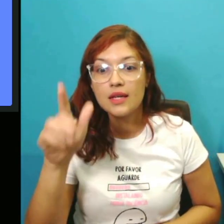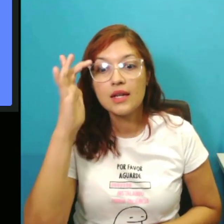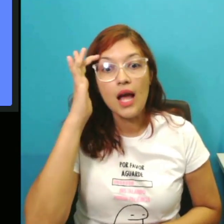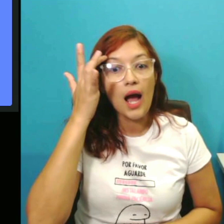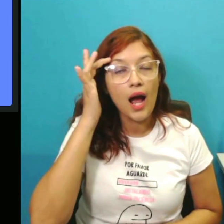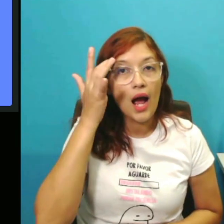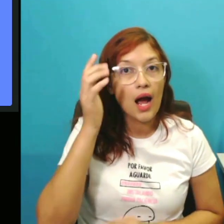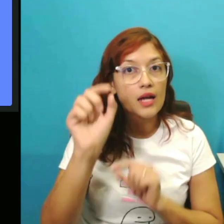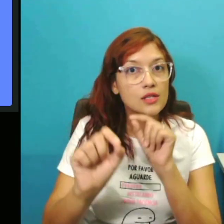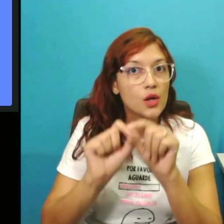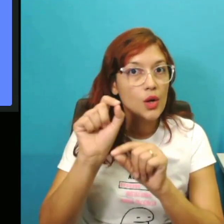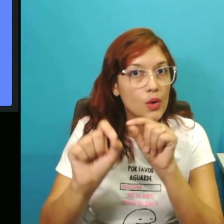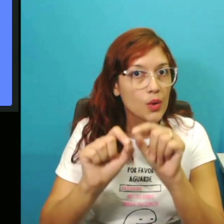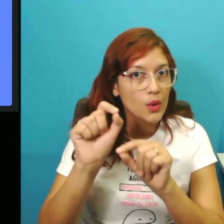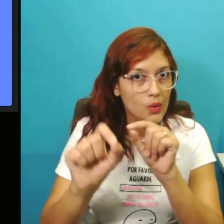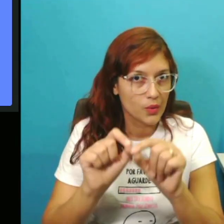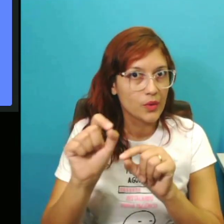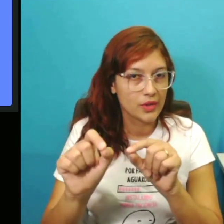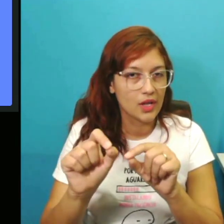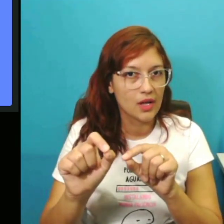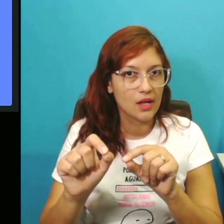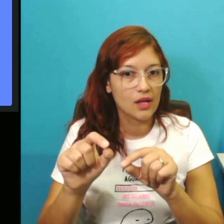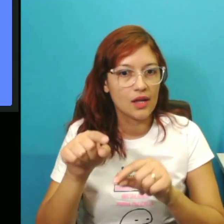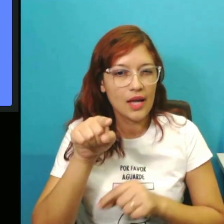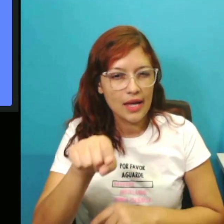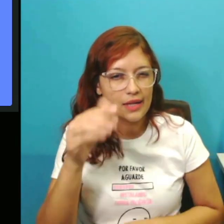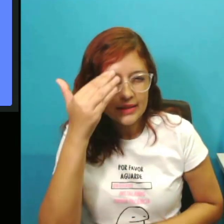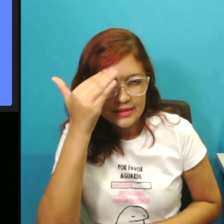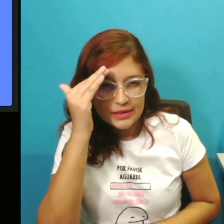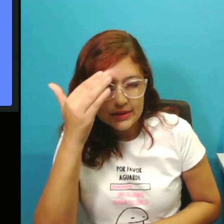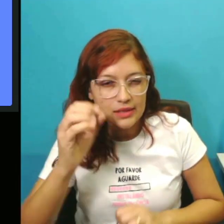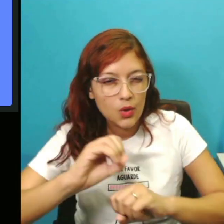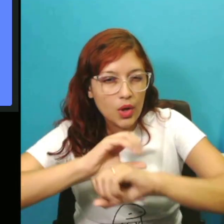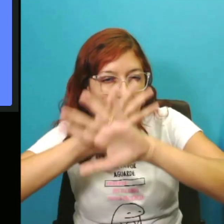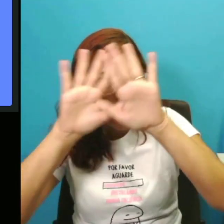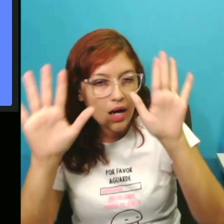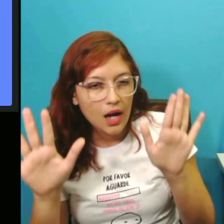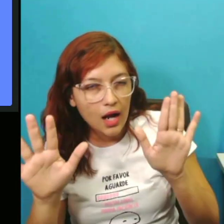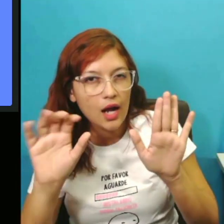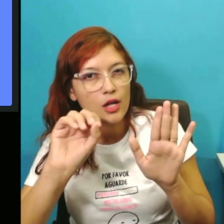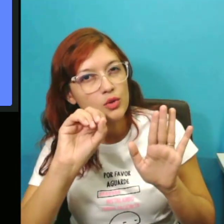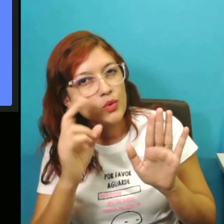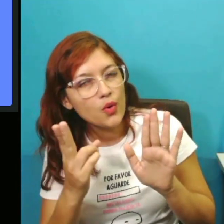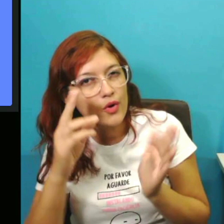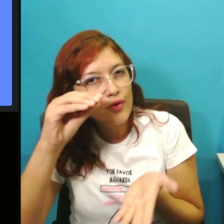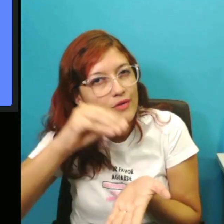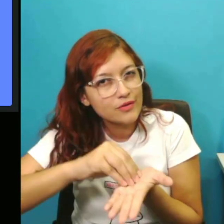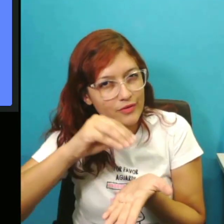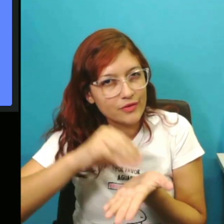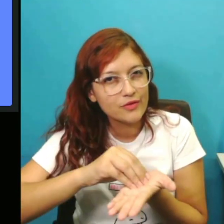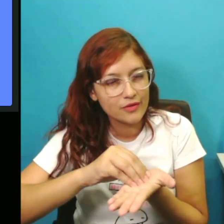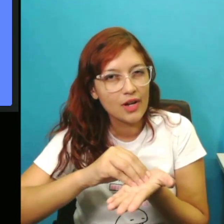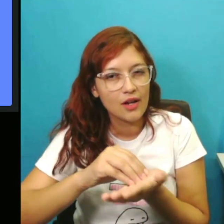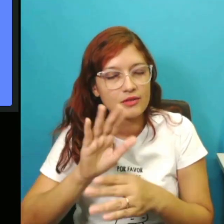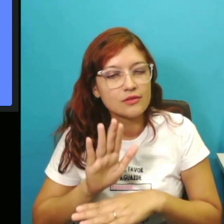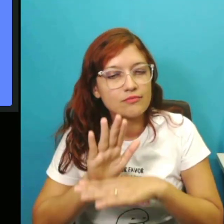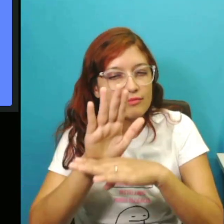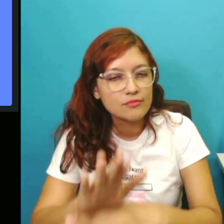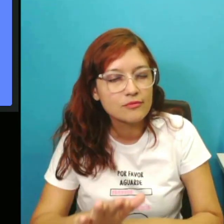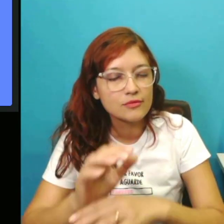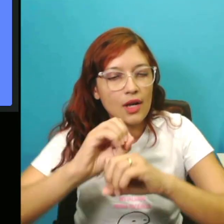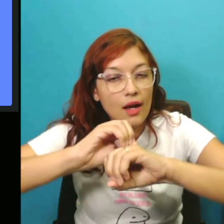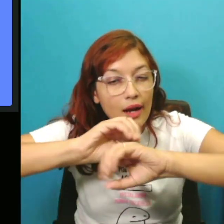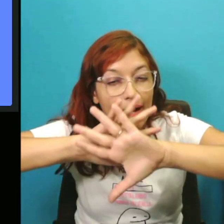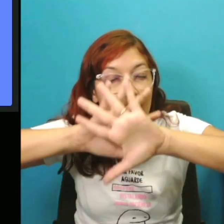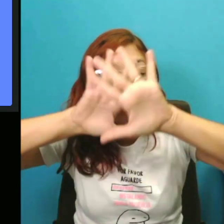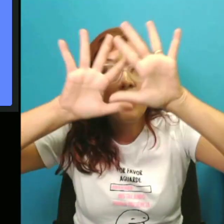E também a opinião dele sobre determinados temas, para saber se eles já têm um entendimento